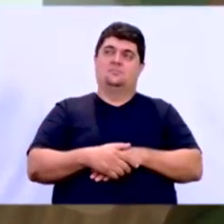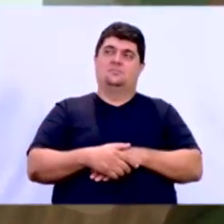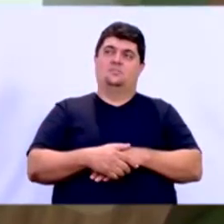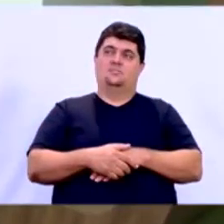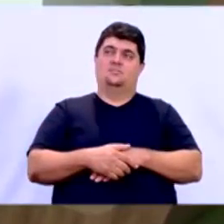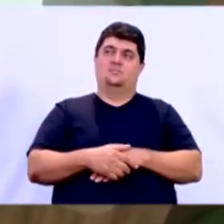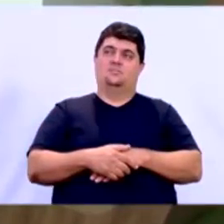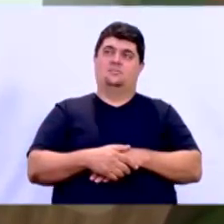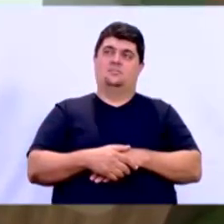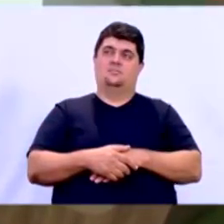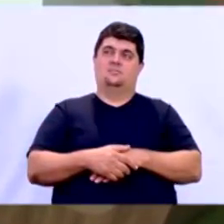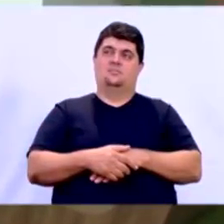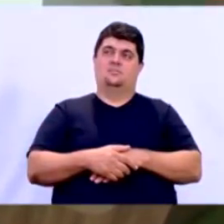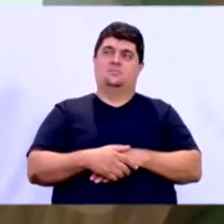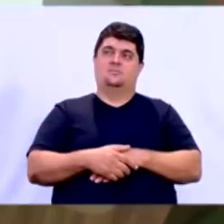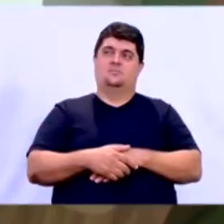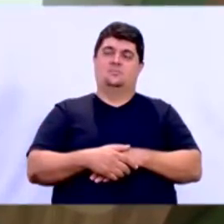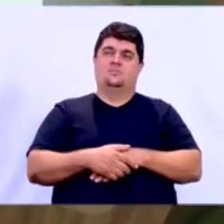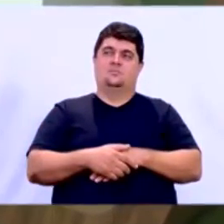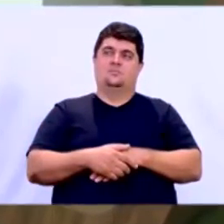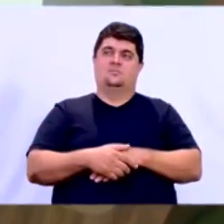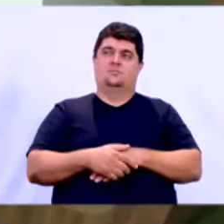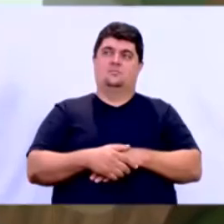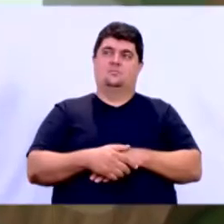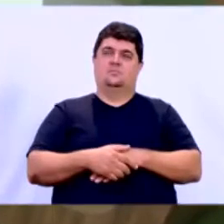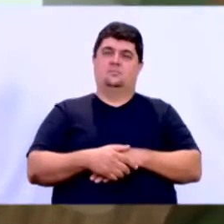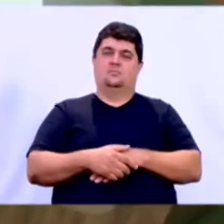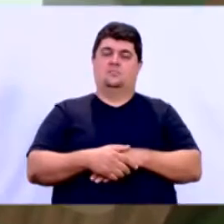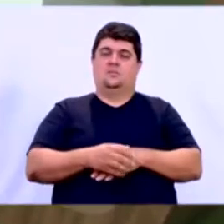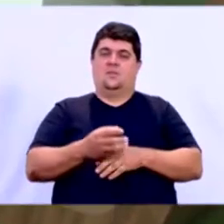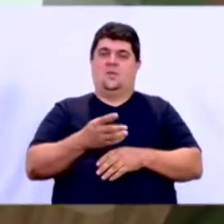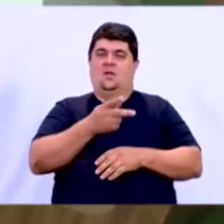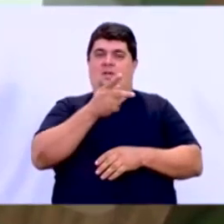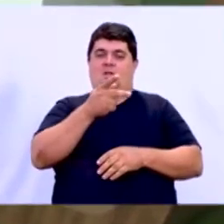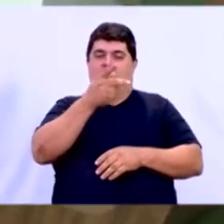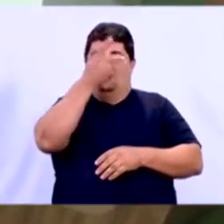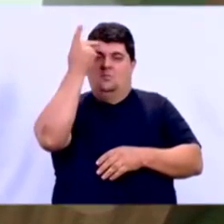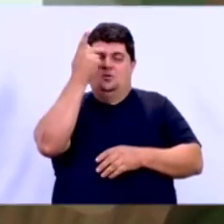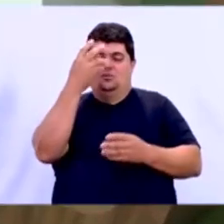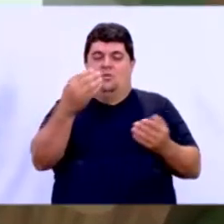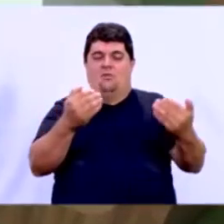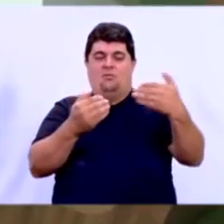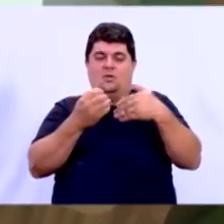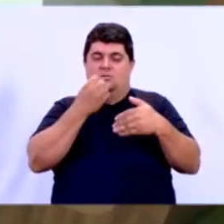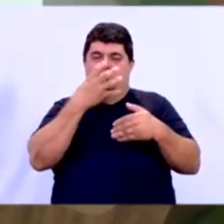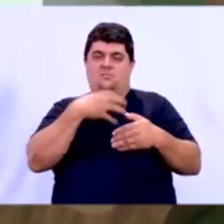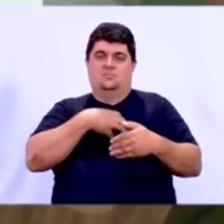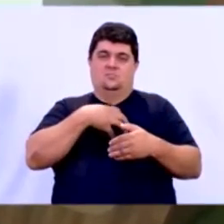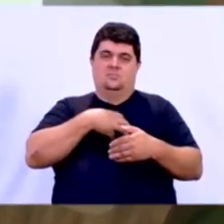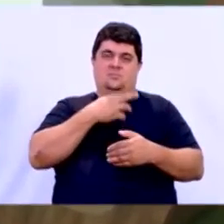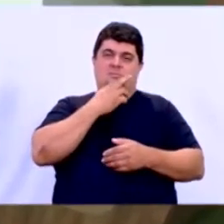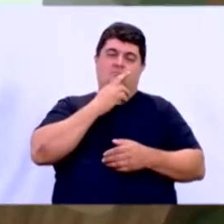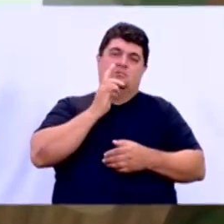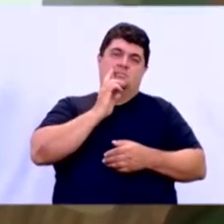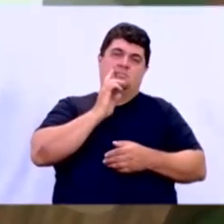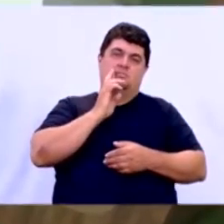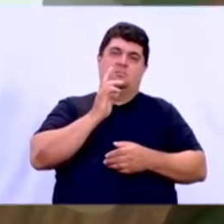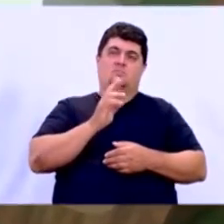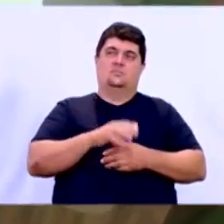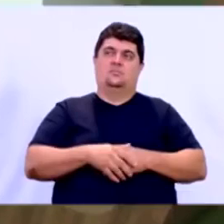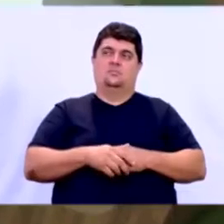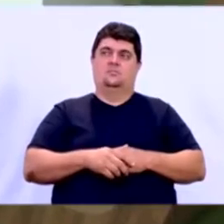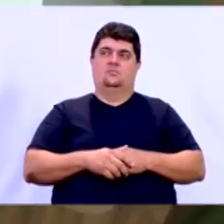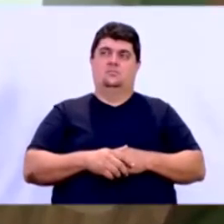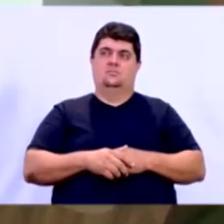diferencial? Vamos lá. Então, as formas de atender os clientes. O pessoal colocou restaurante, né? Eles colocaram